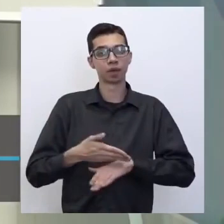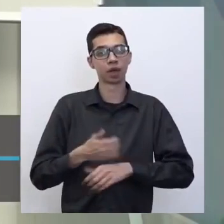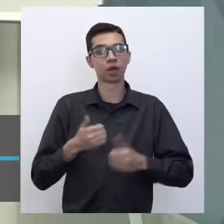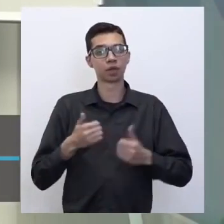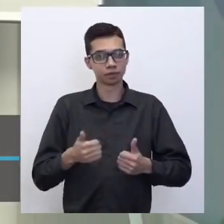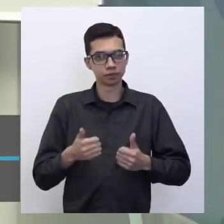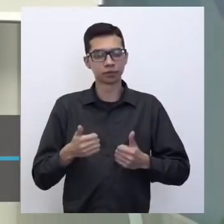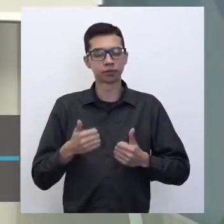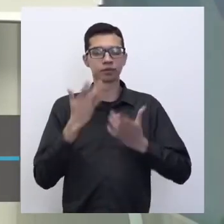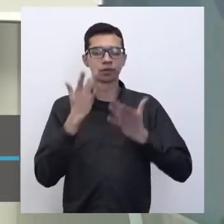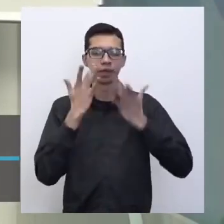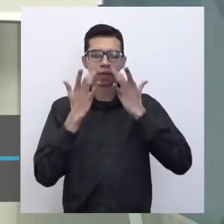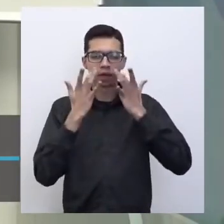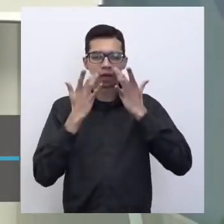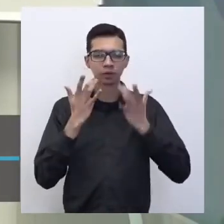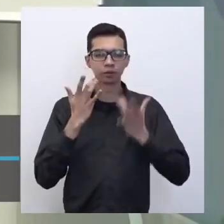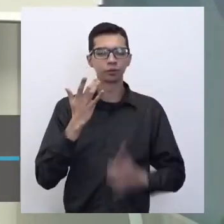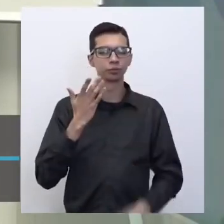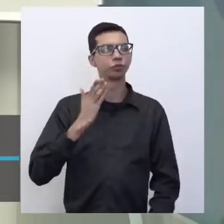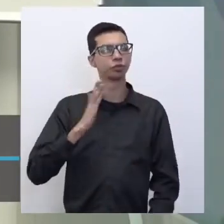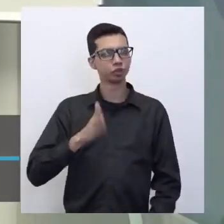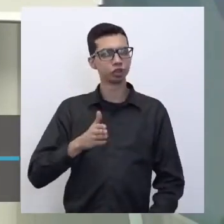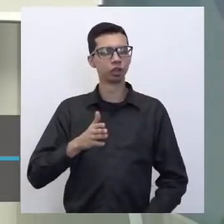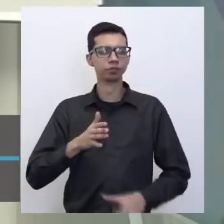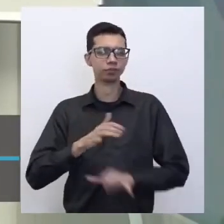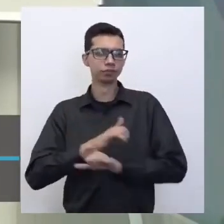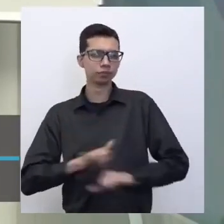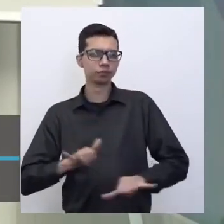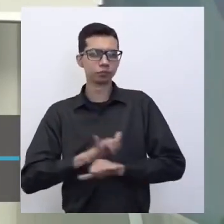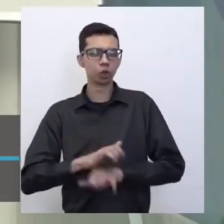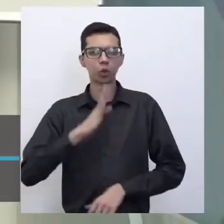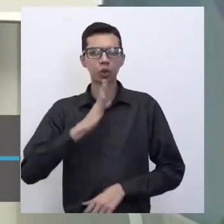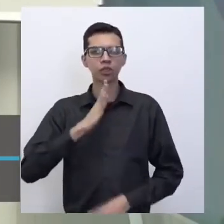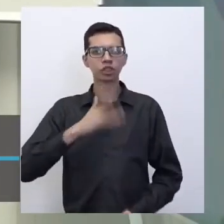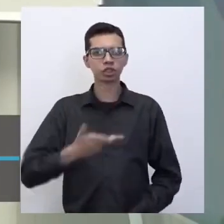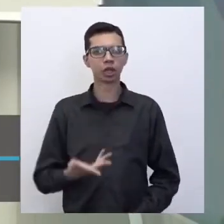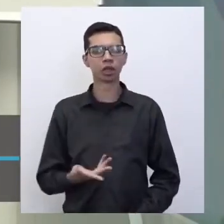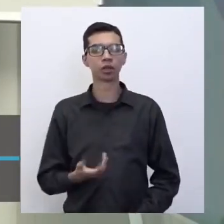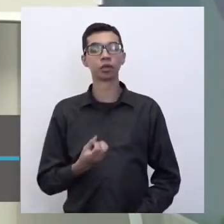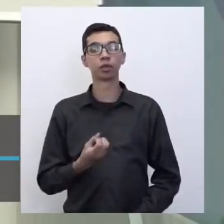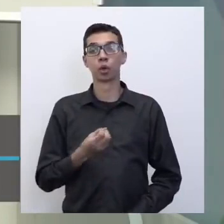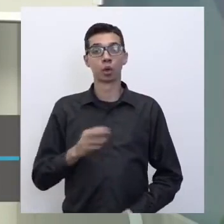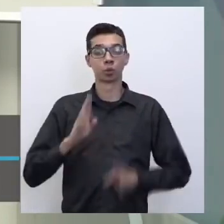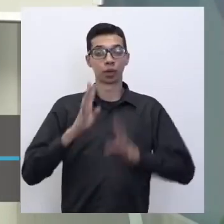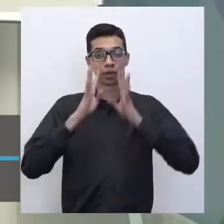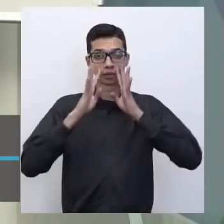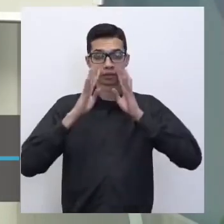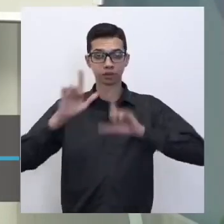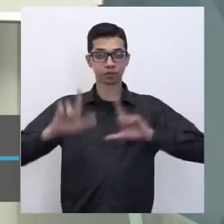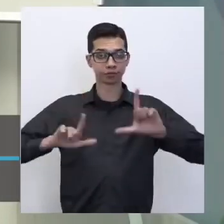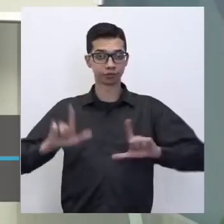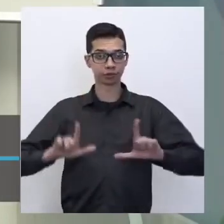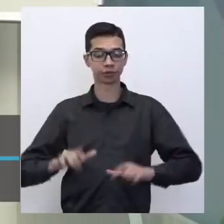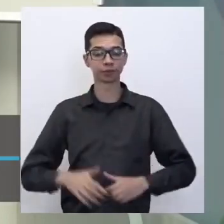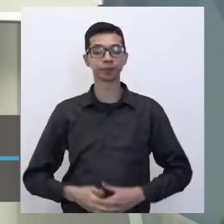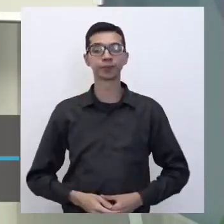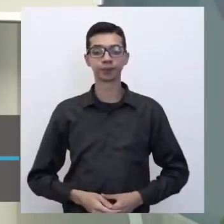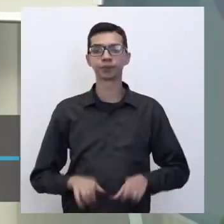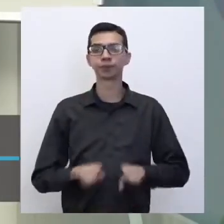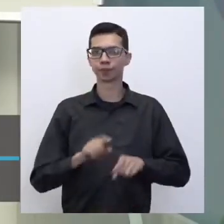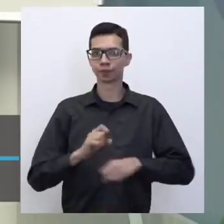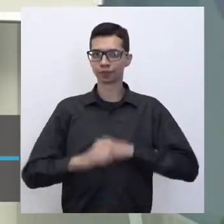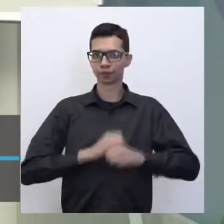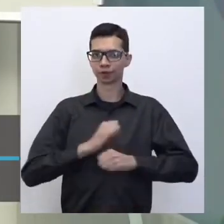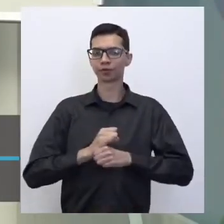teatro, já ouviram falar, ou pelo menos já assistiram, nem que fosse pela TV. Eu estou vendo que a maioria, sim, tem essa